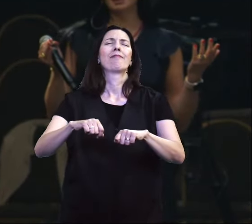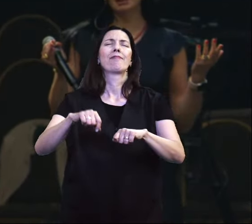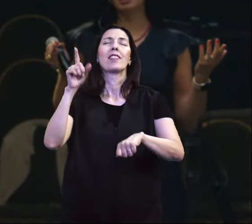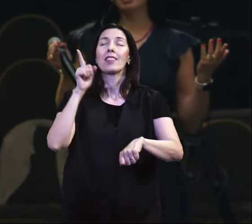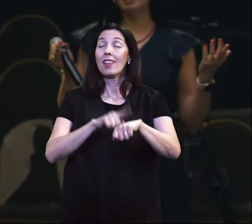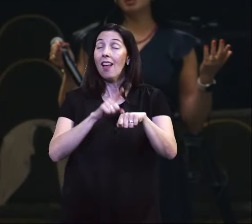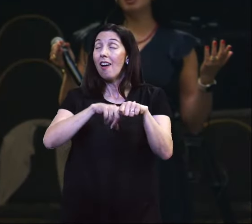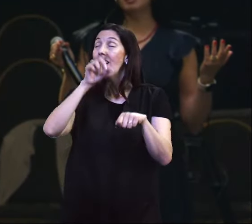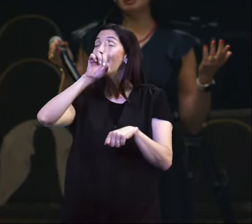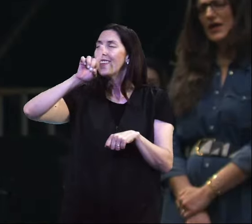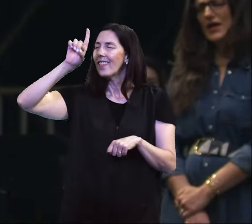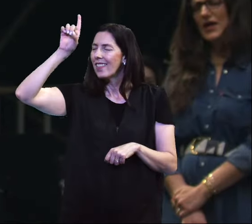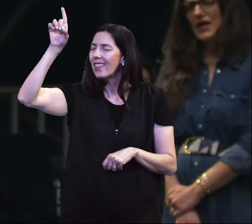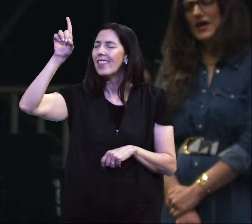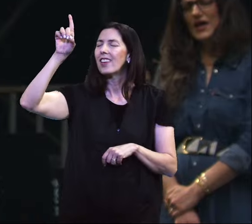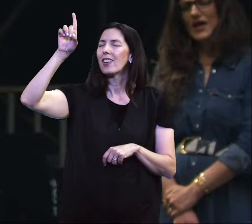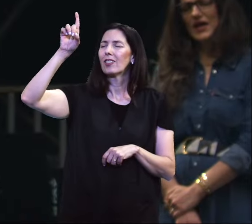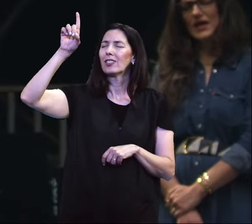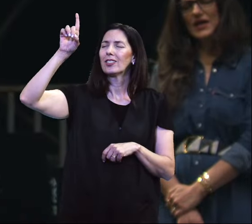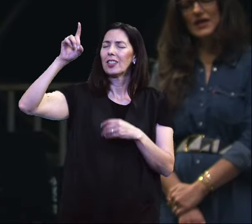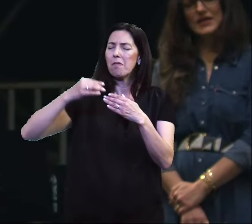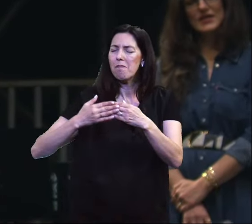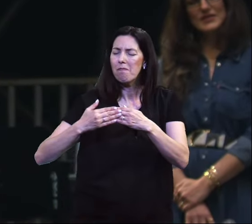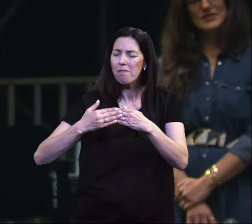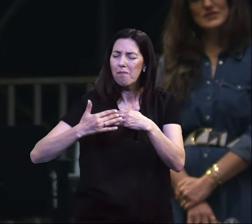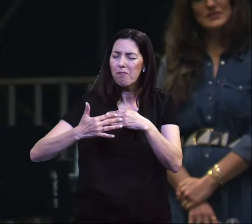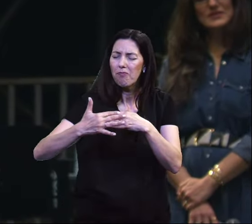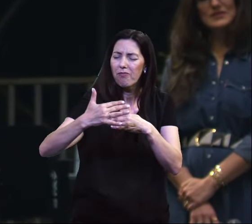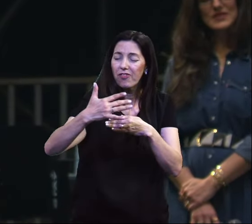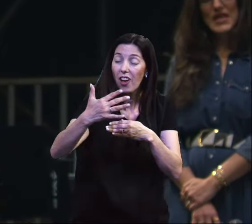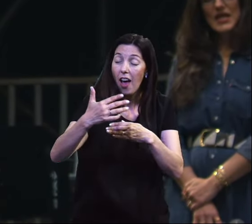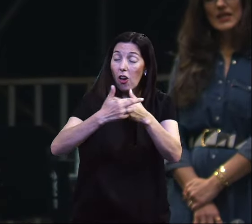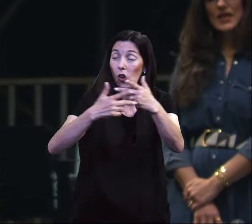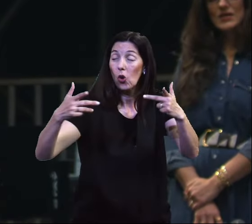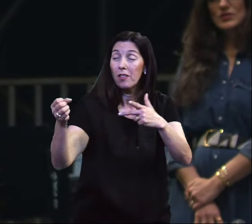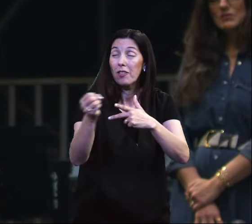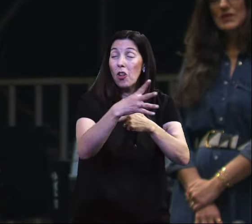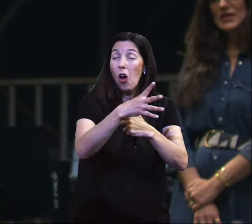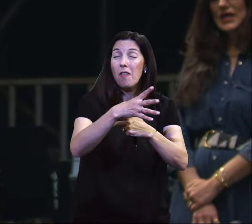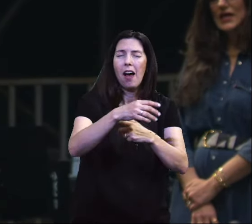realizar, a tua palavra diz: quem é que pode impedir isso?